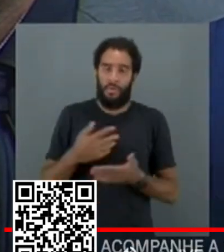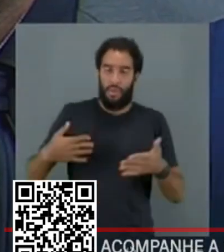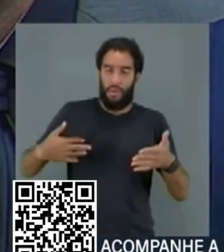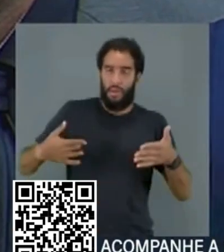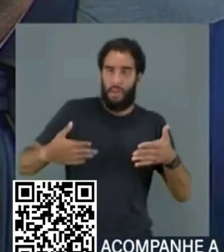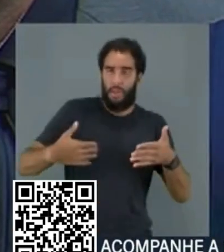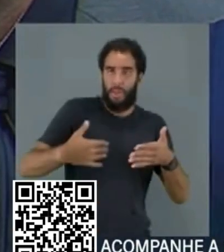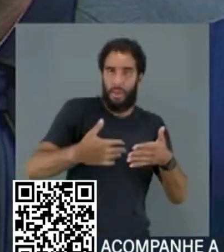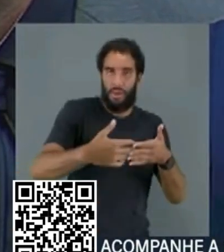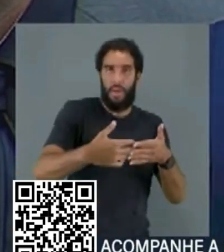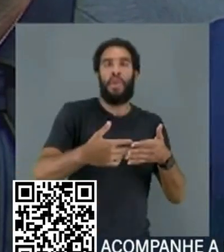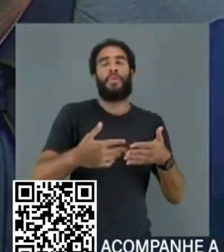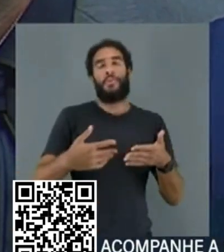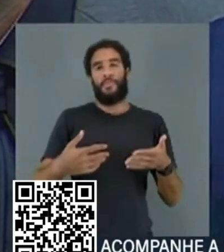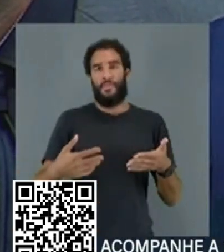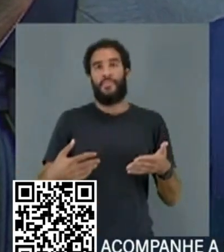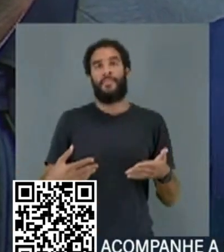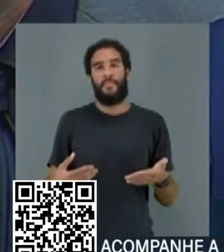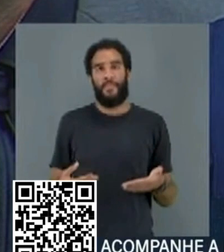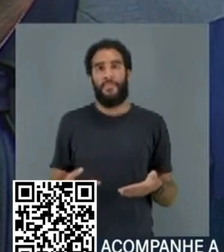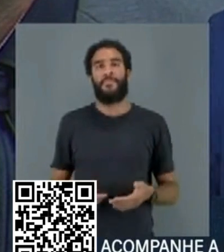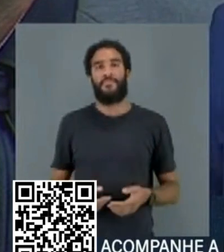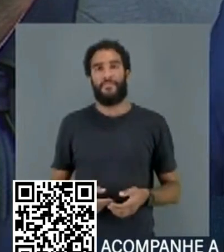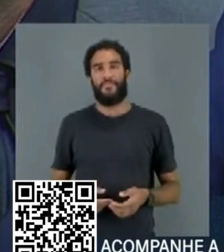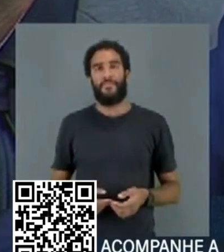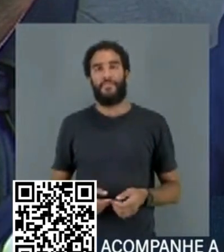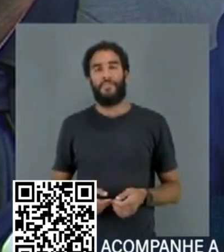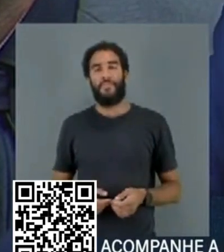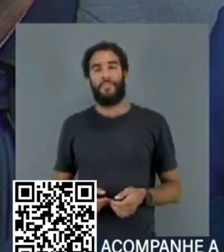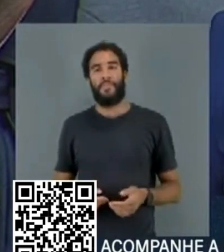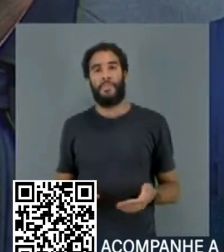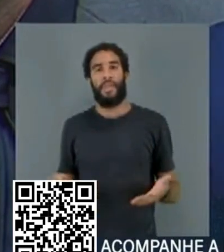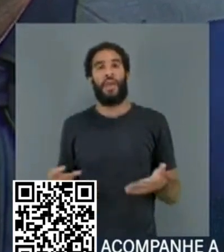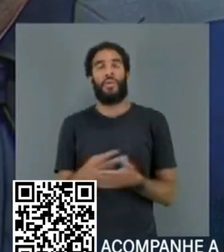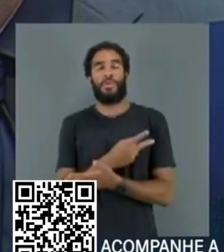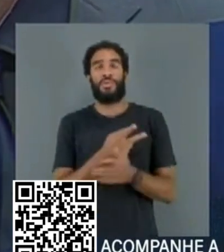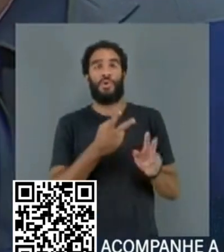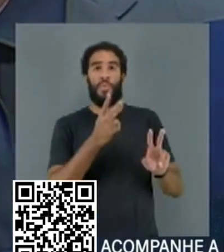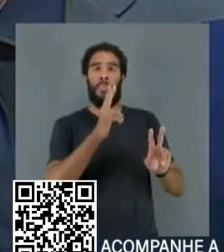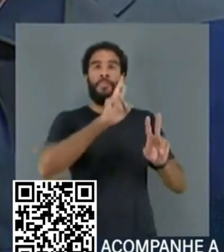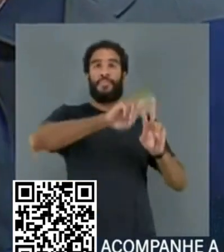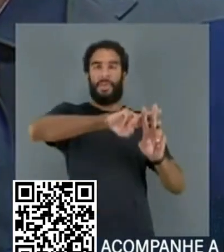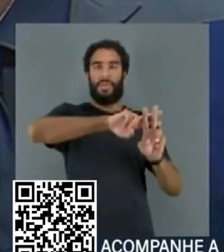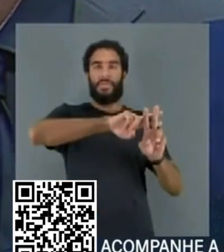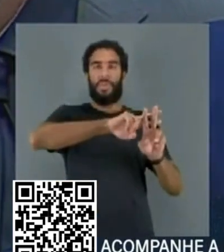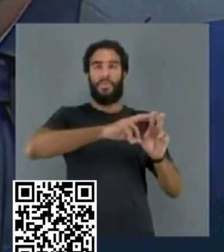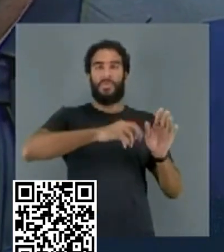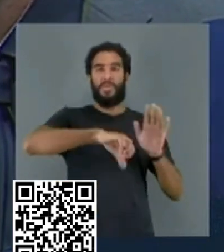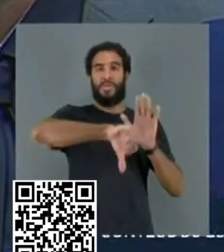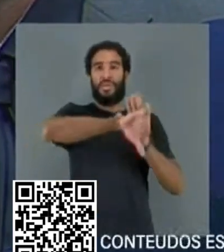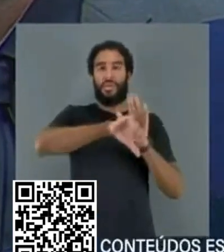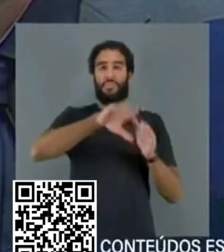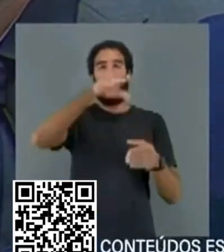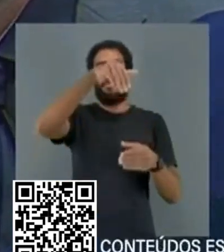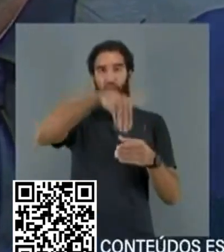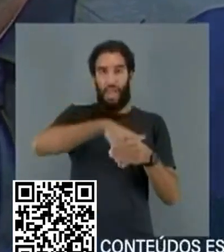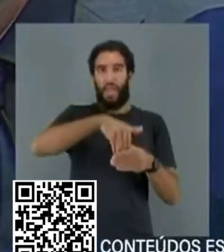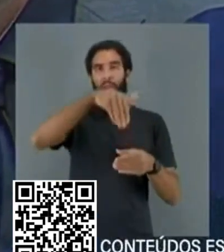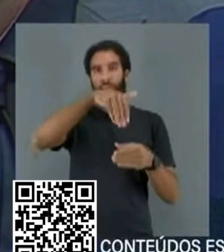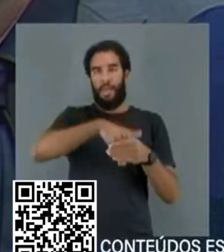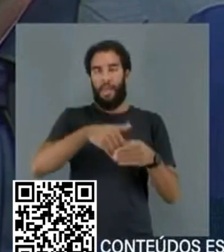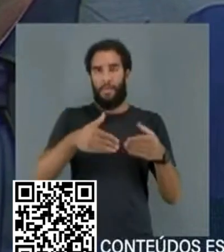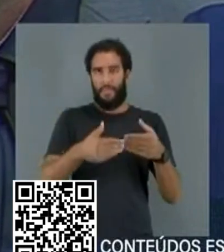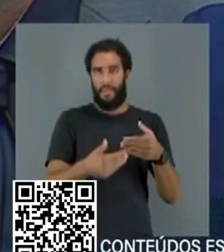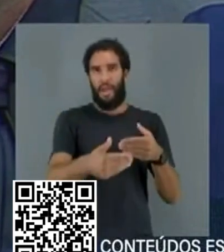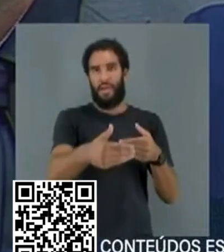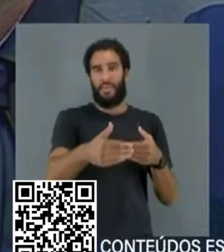eleições, foram feitas a maior quantidade de prisões acerca de crimes eleitorais, nas 5